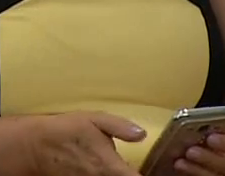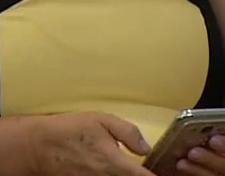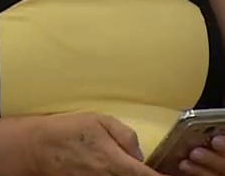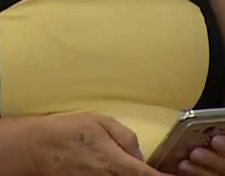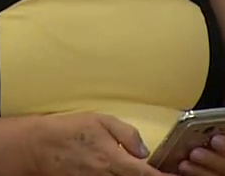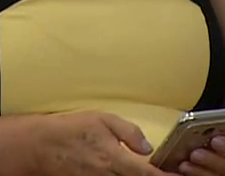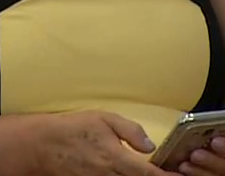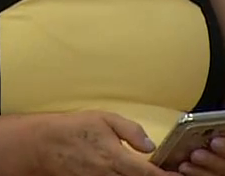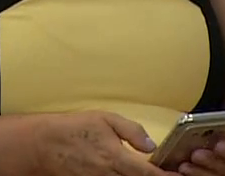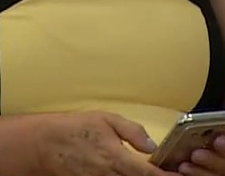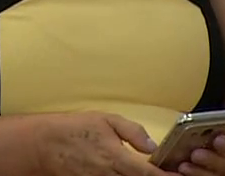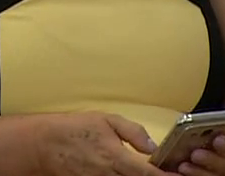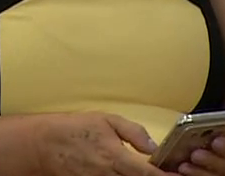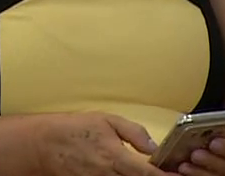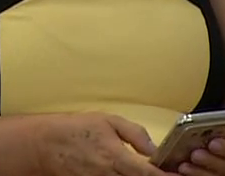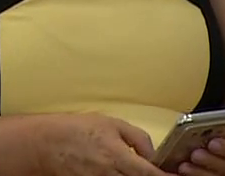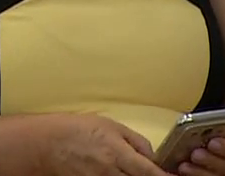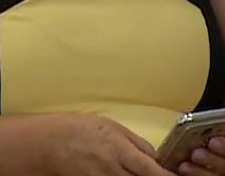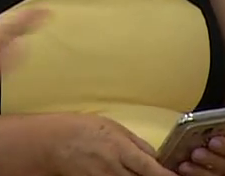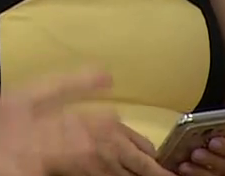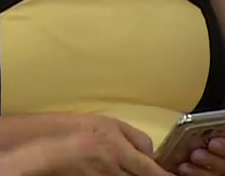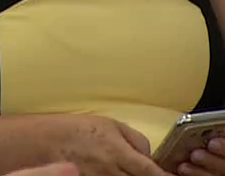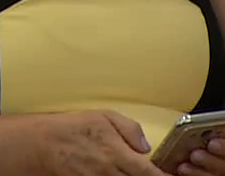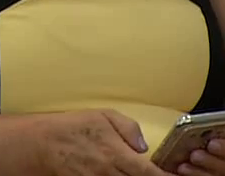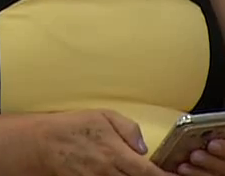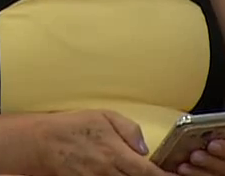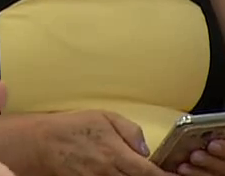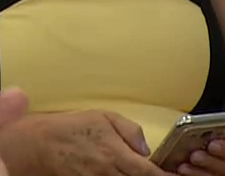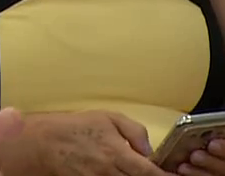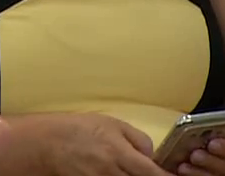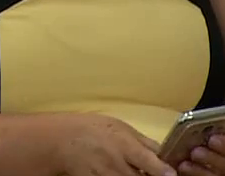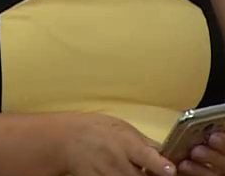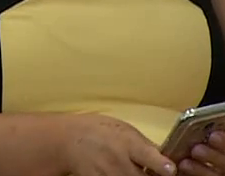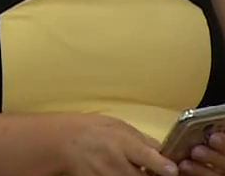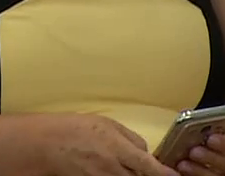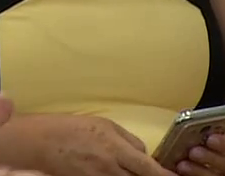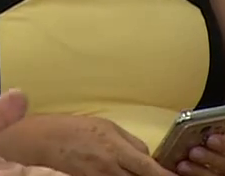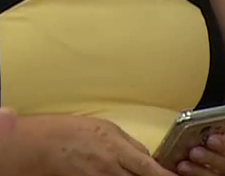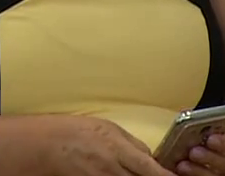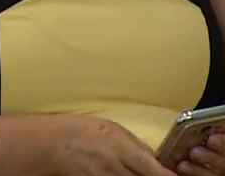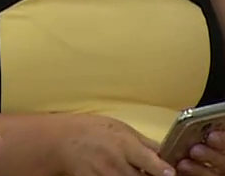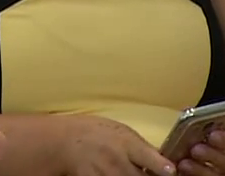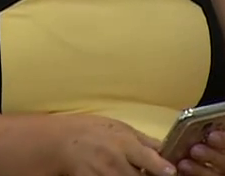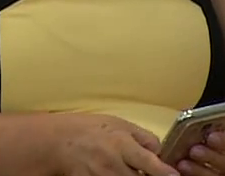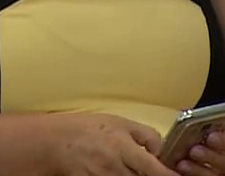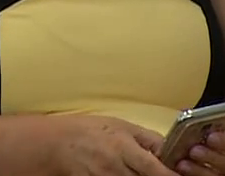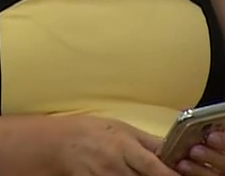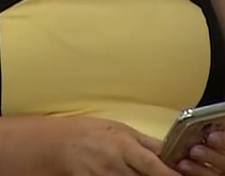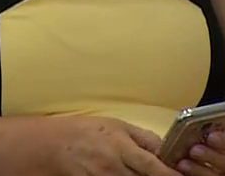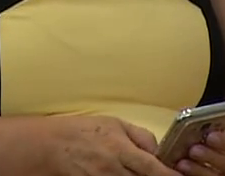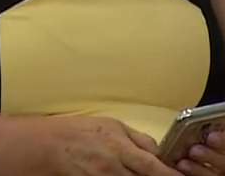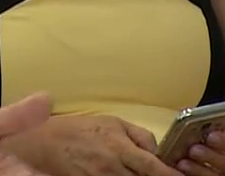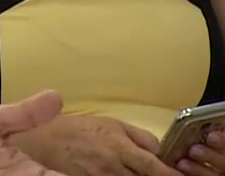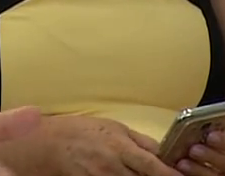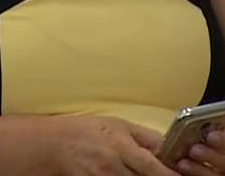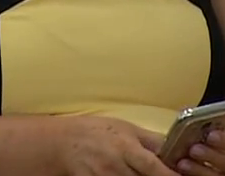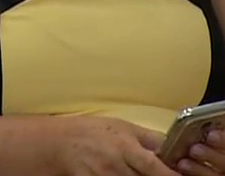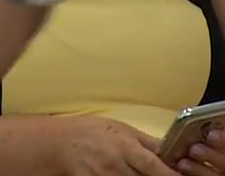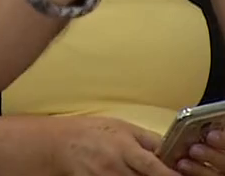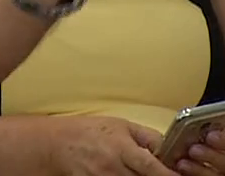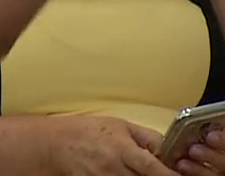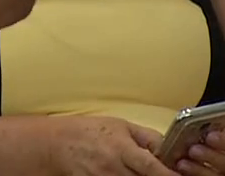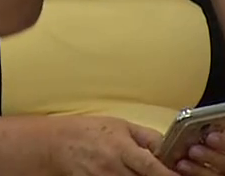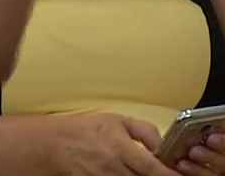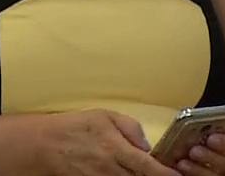crescemos 170% de custo então tudo isso são alguns itens será a